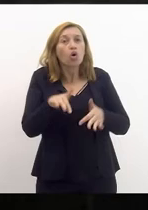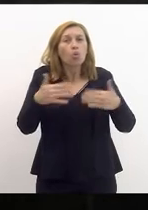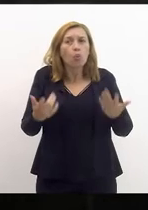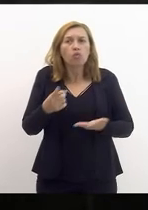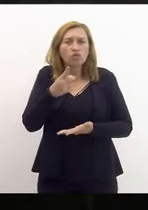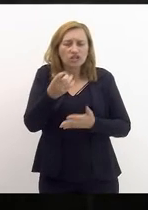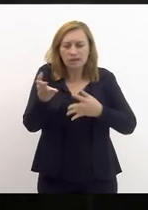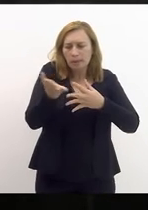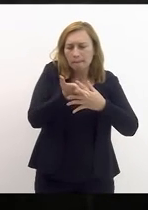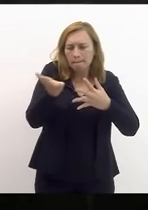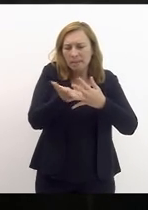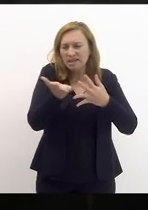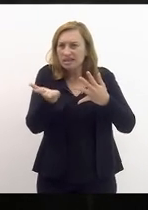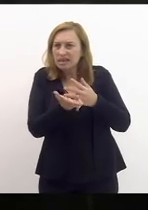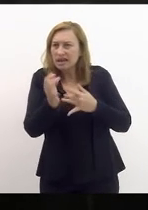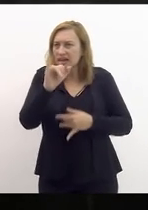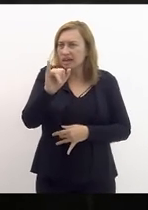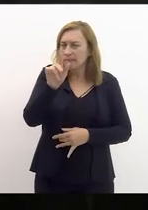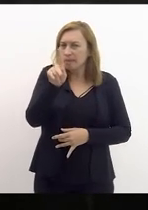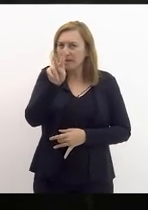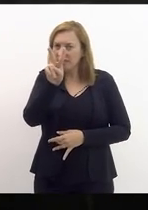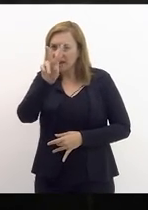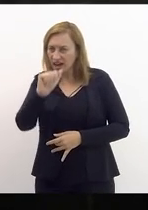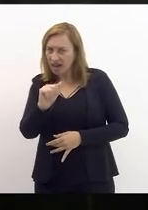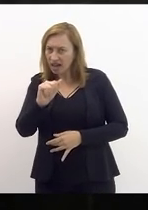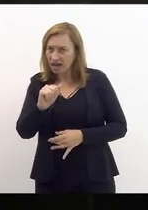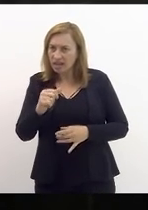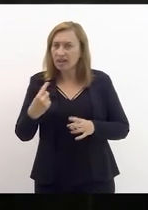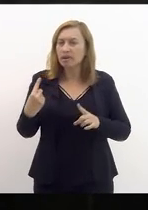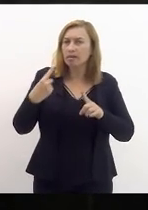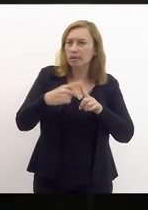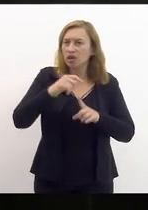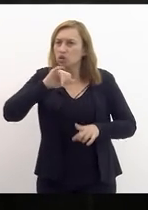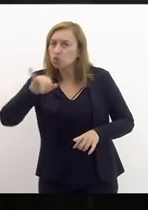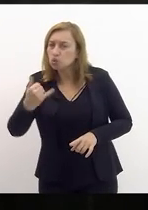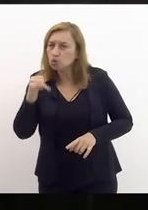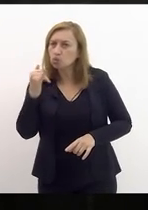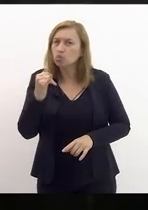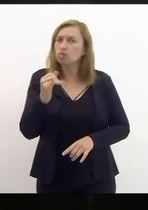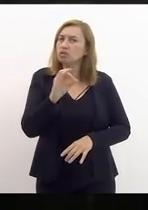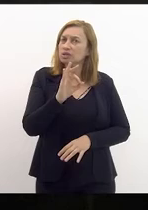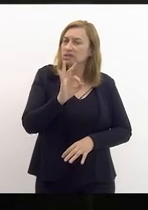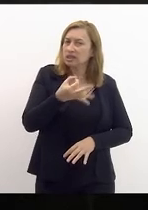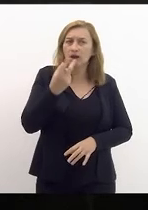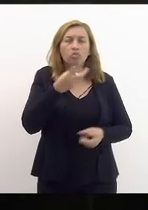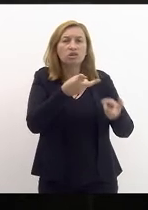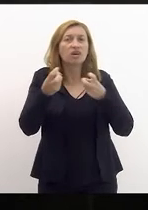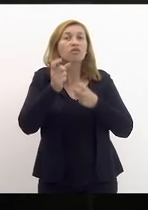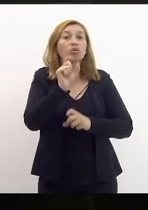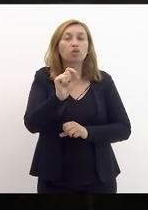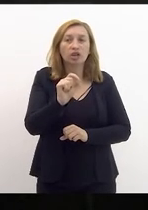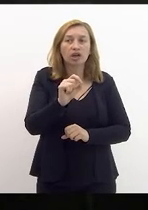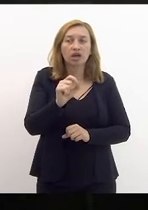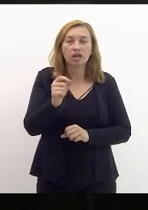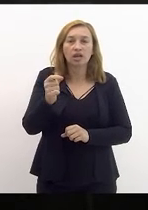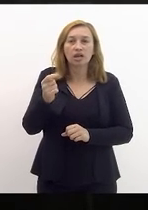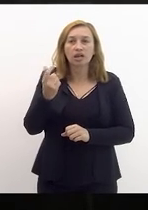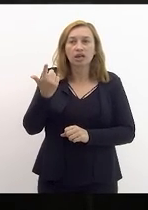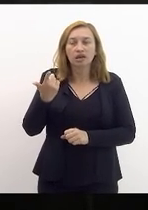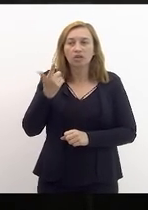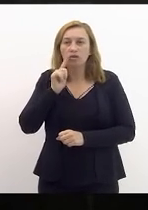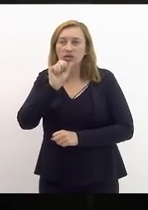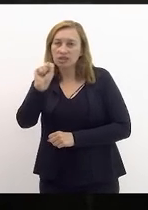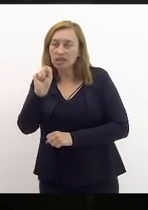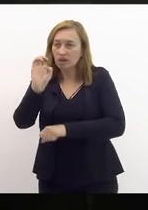quando você parcela do IPVA Com redução de juros ele dance esse que ganha o estado